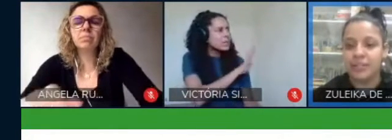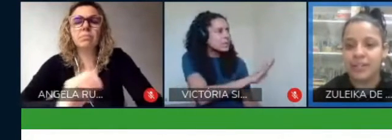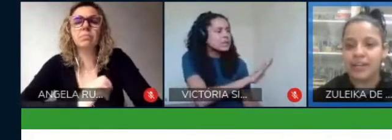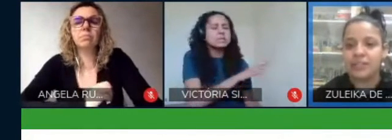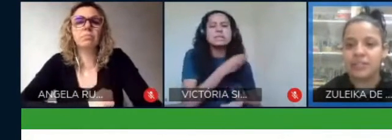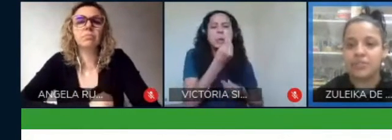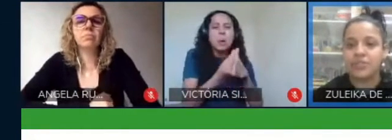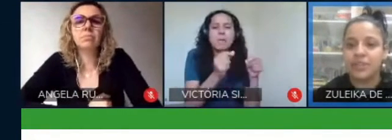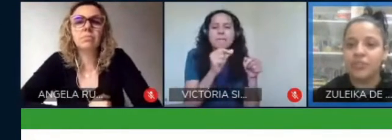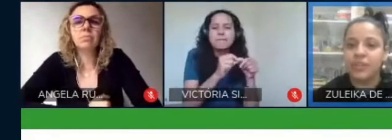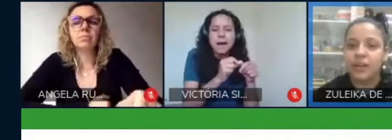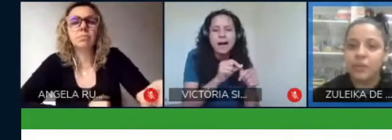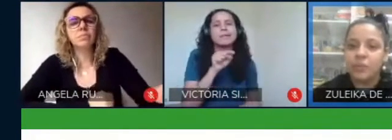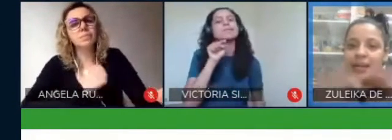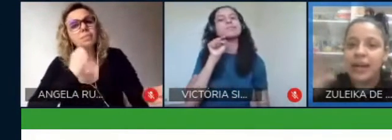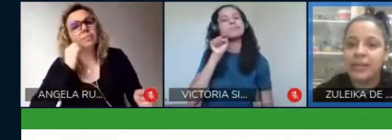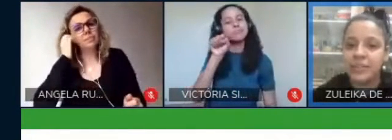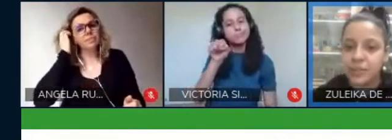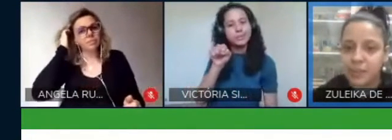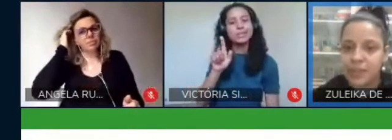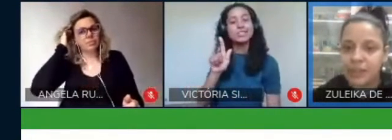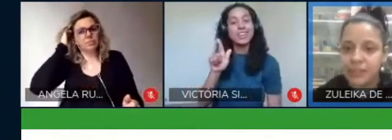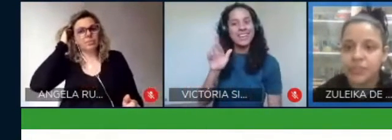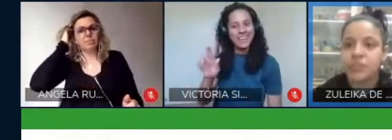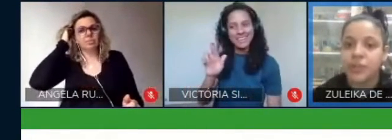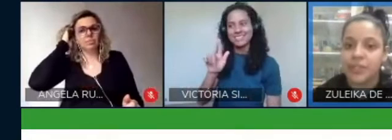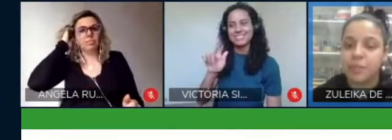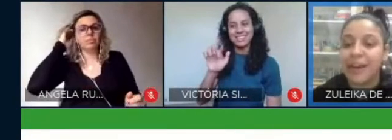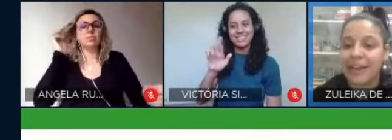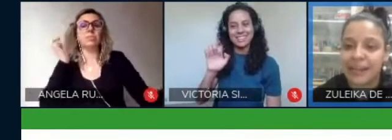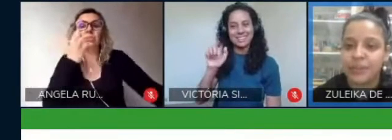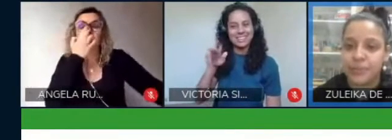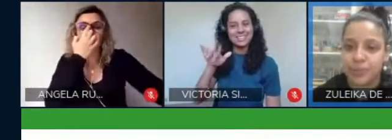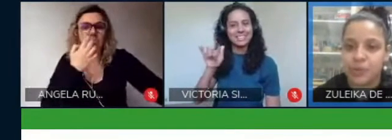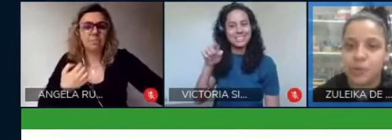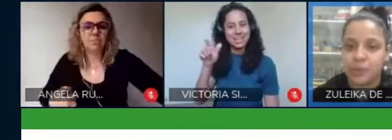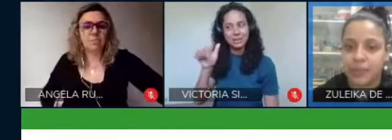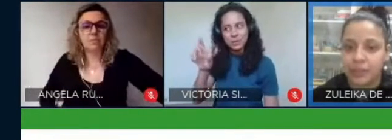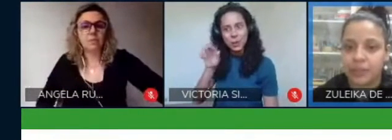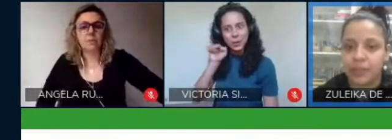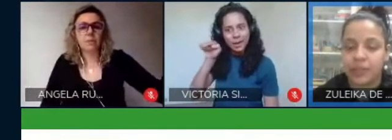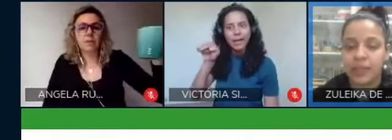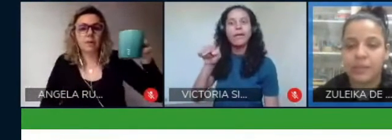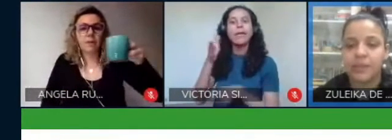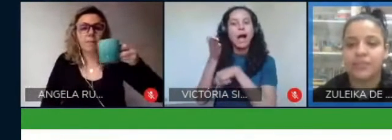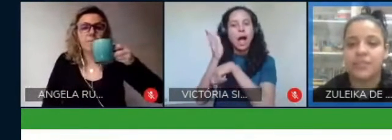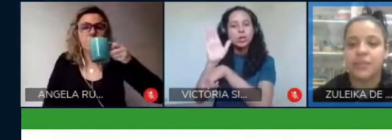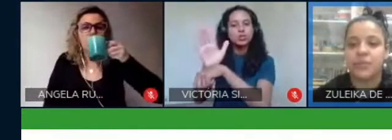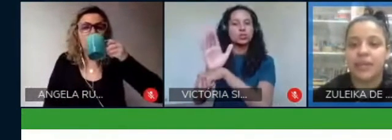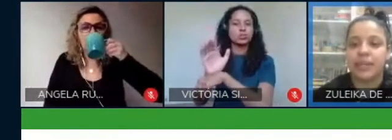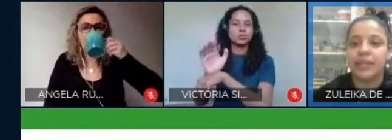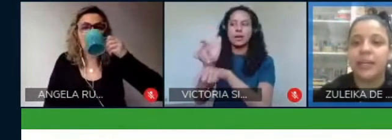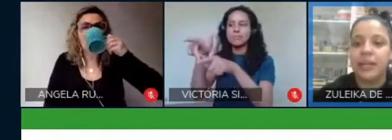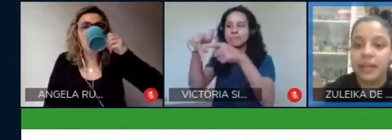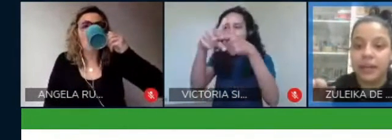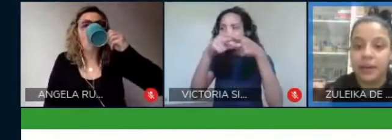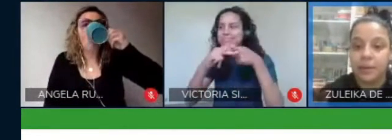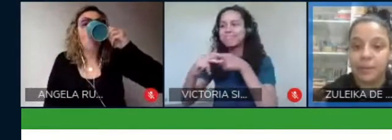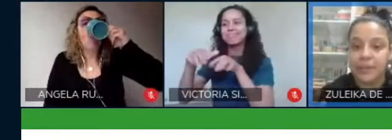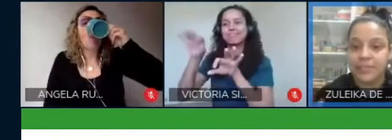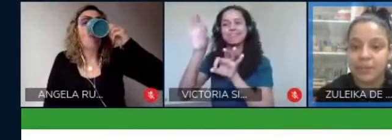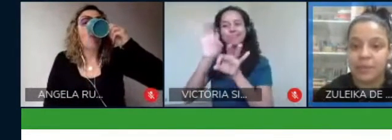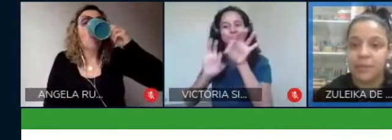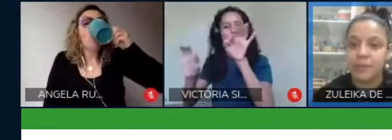ajuda a organizar isso. Você não fica com milhares de PDFs só espalhados no teu computador. Né? Você